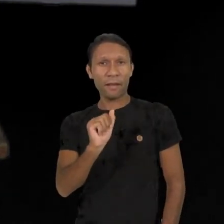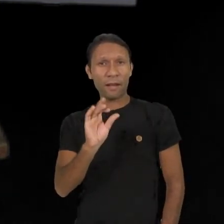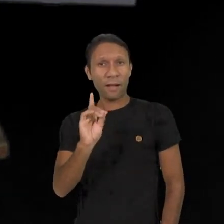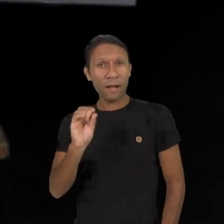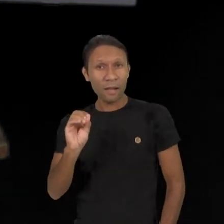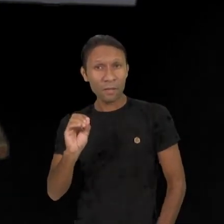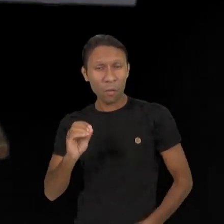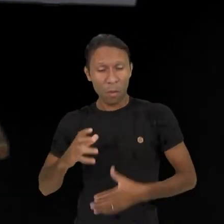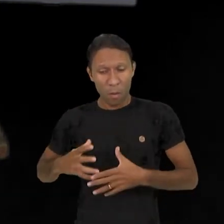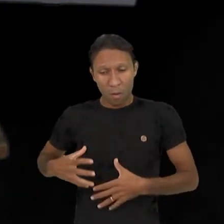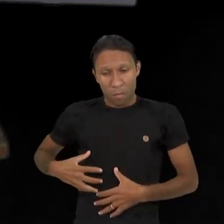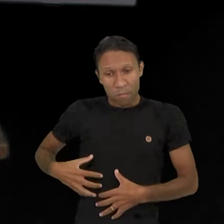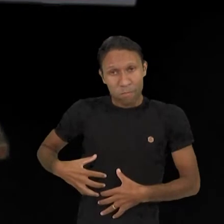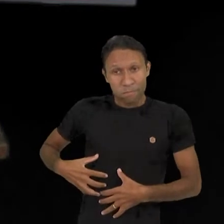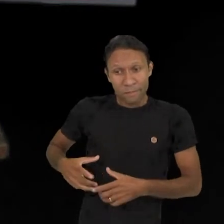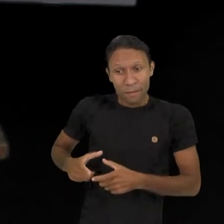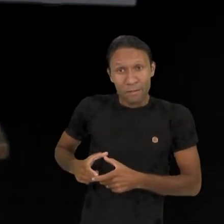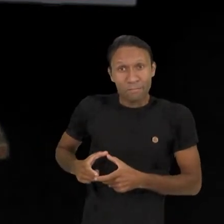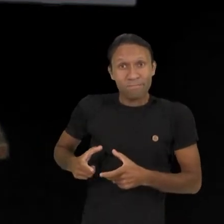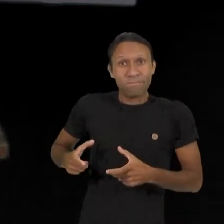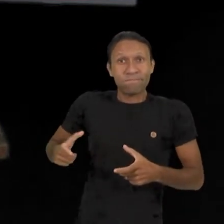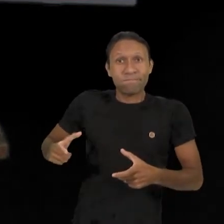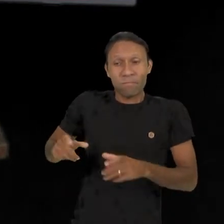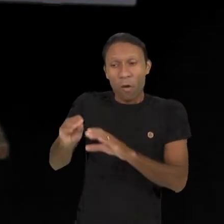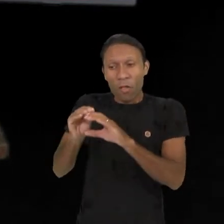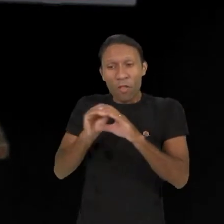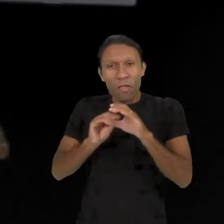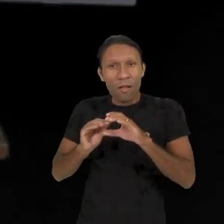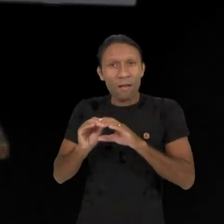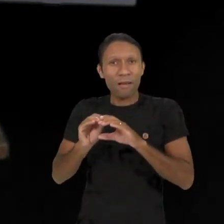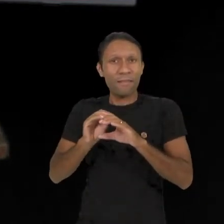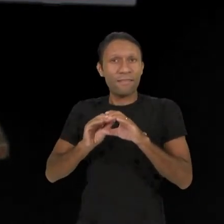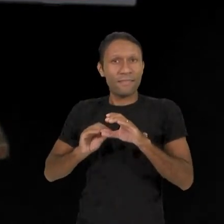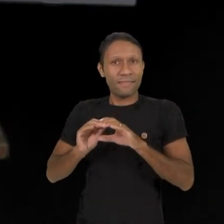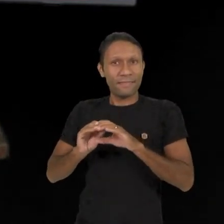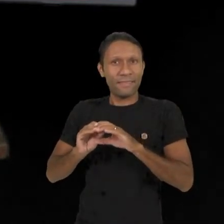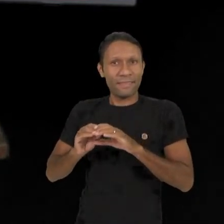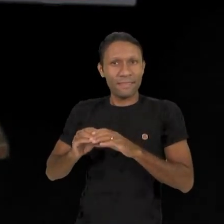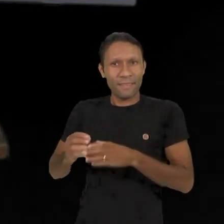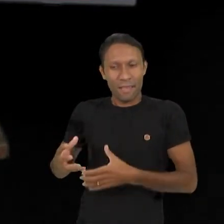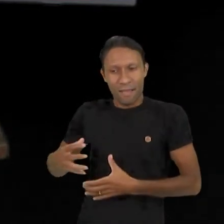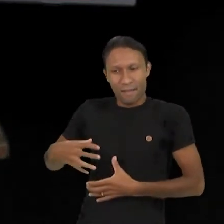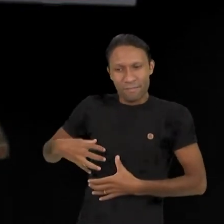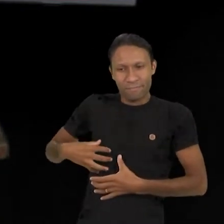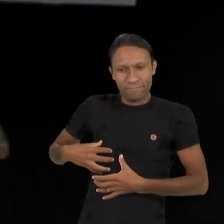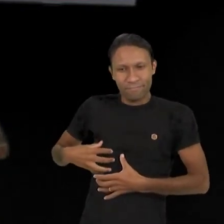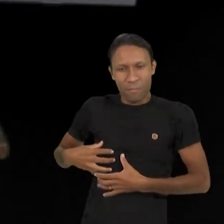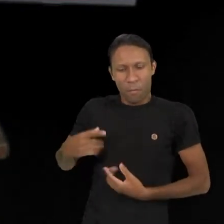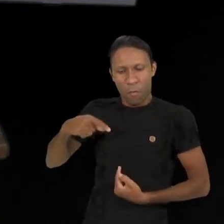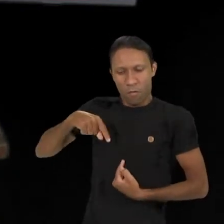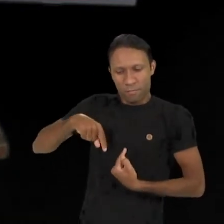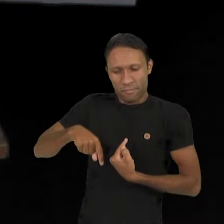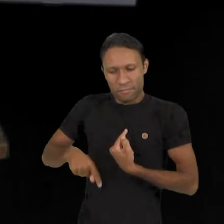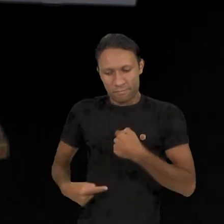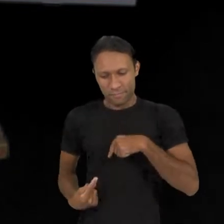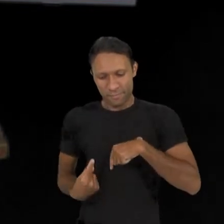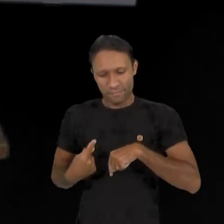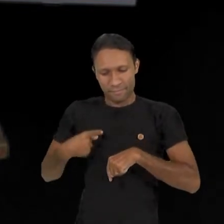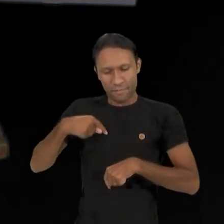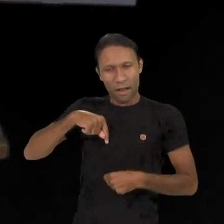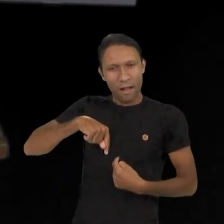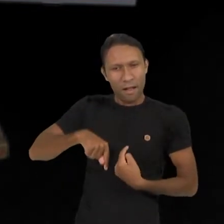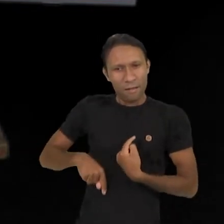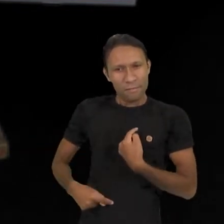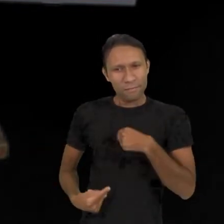As células do fígado vão ter uma quantidade muito grande desse retículo. Porque no metabolismo de substâncias tóxicas, por exemplo,